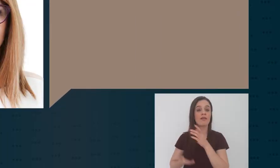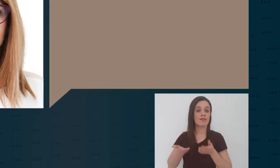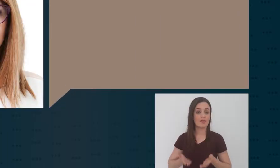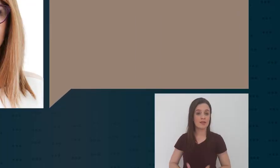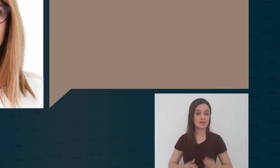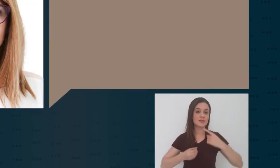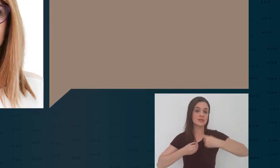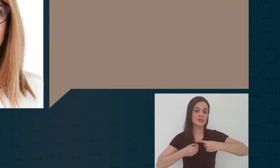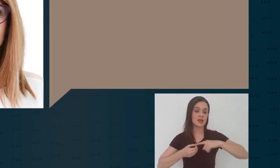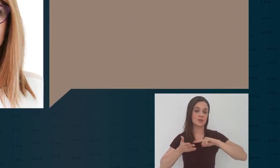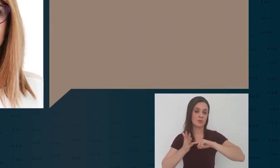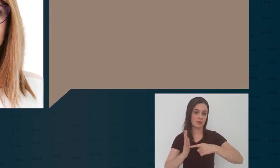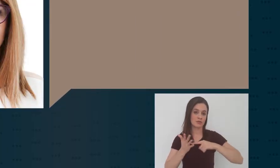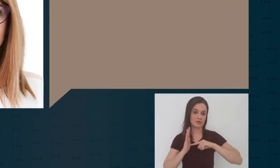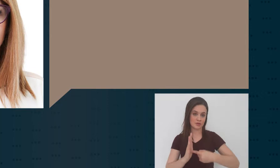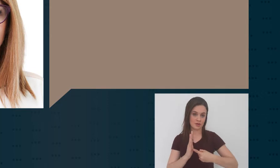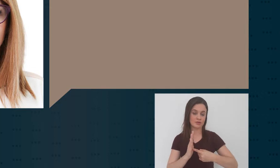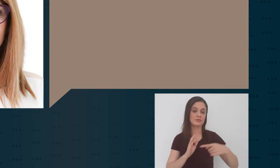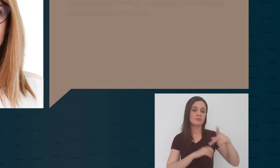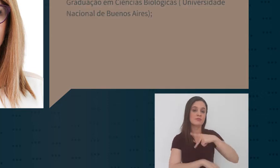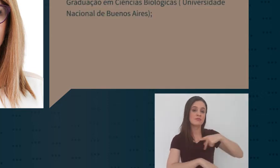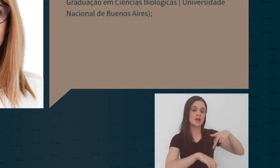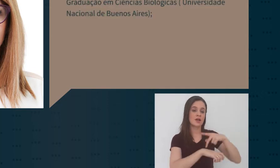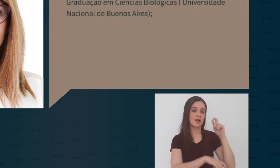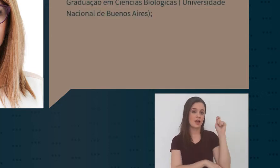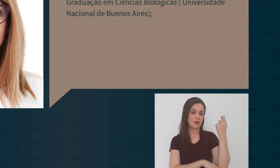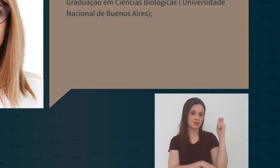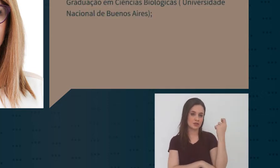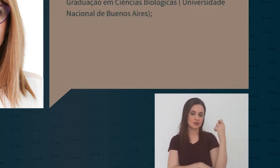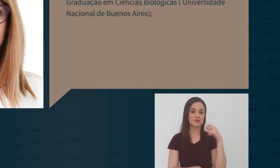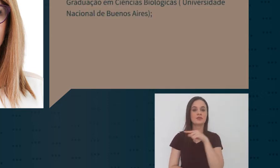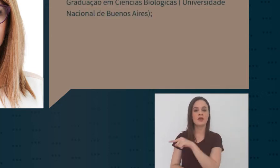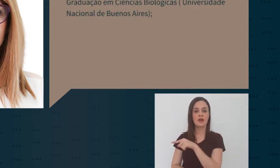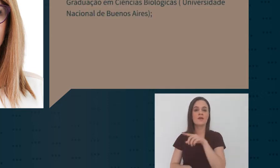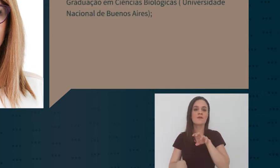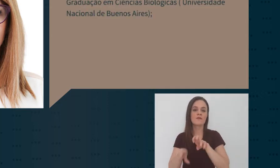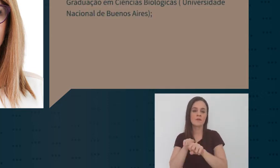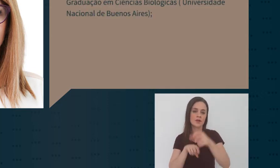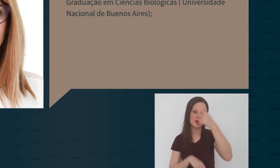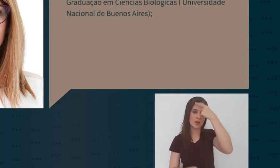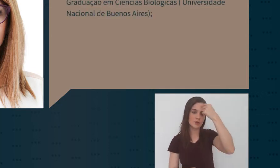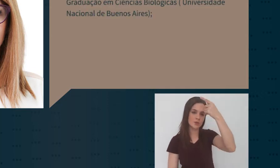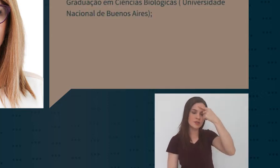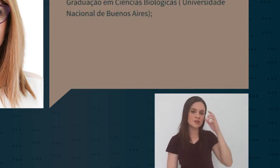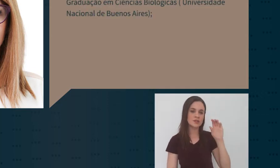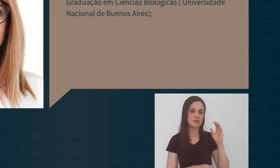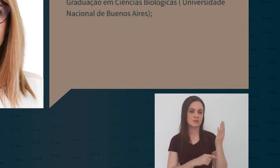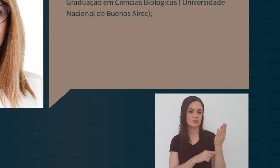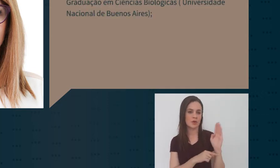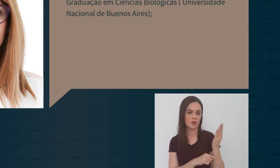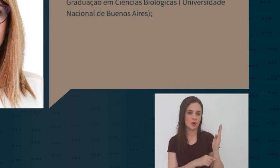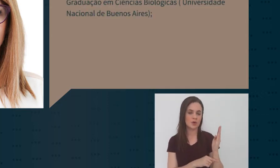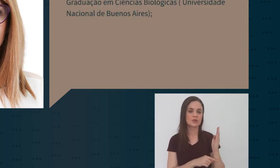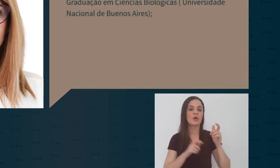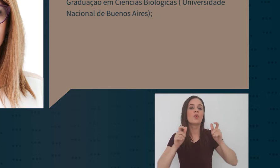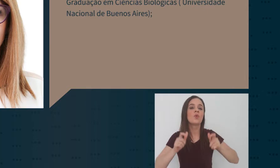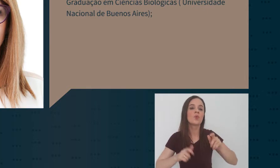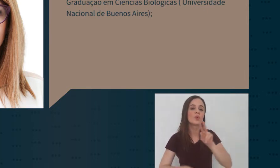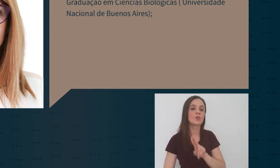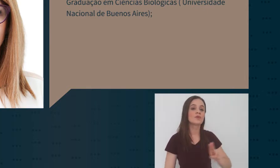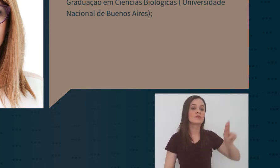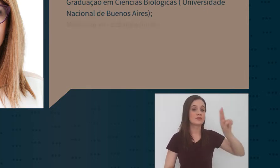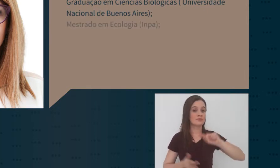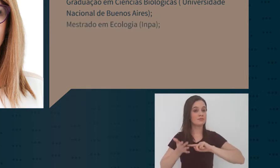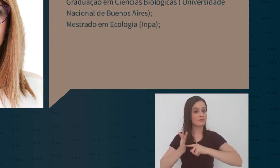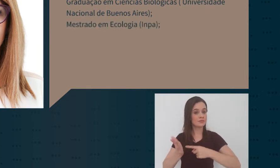nasceu em Buenos Aires, Argentina. Possui graduação em Ciências Biológicas pela Universidade Nacional de